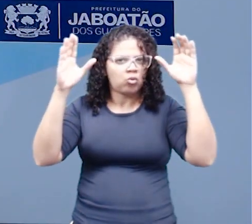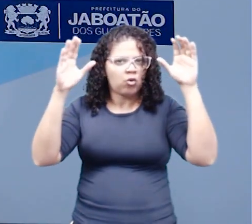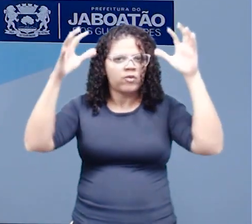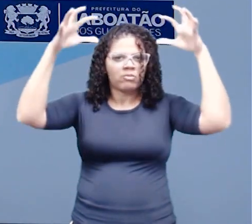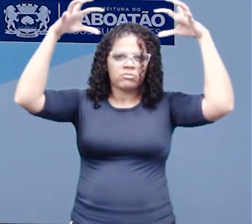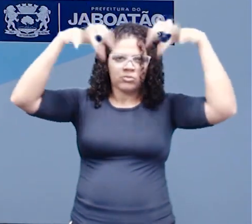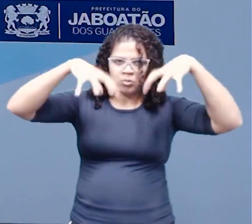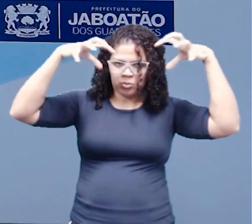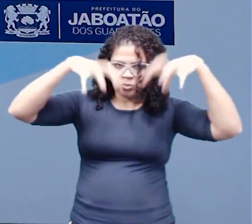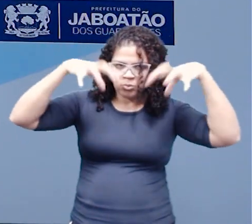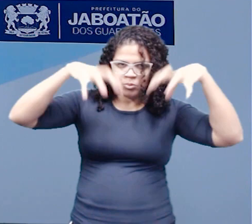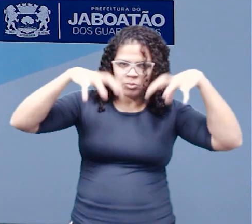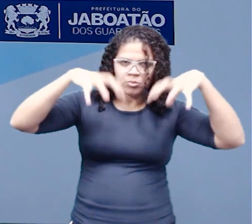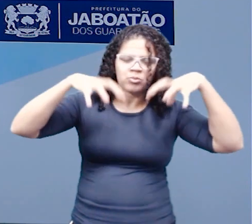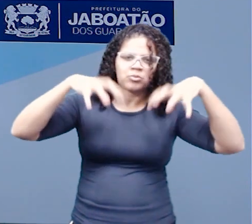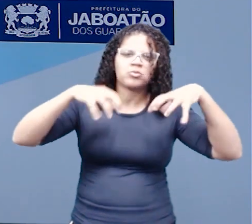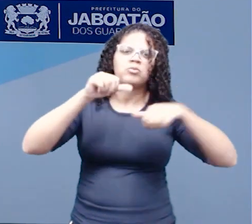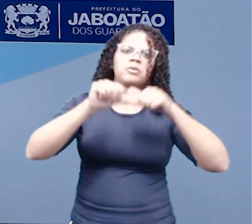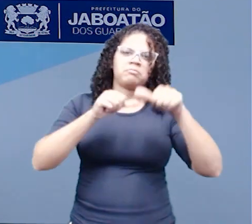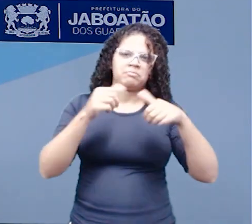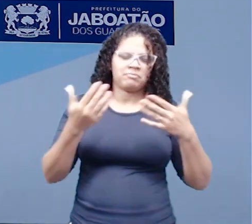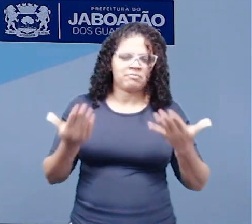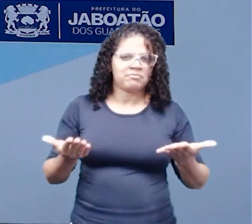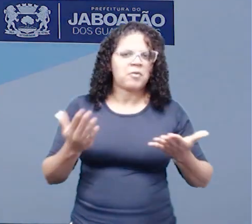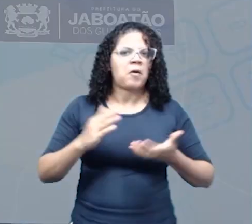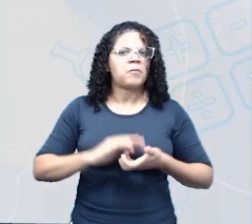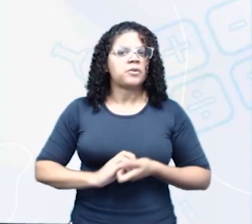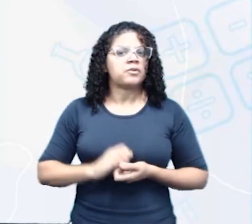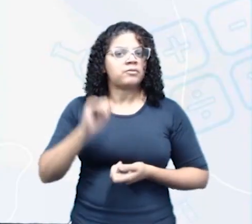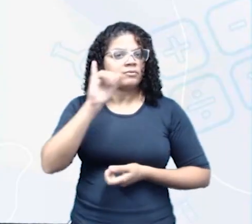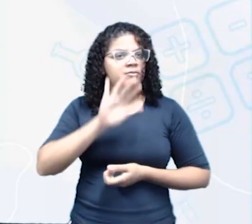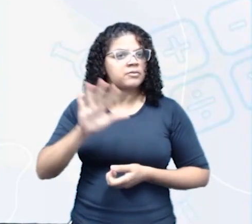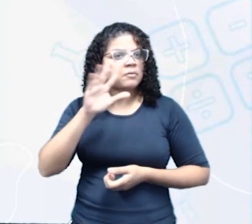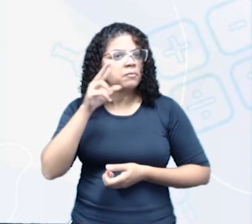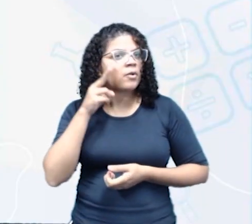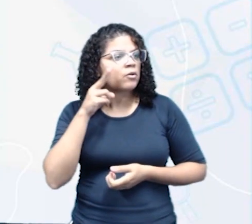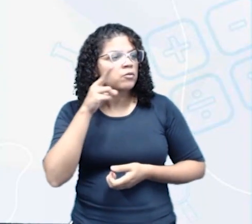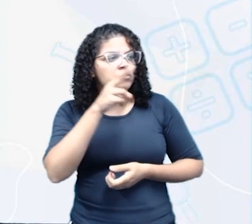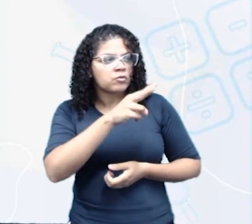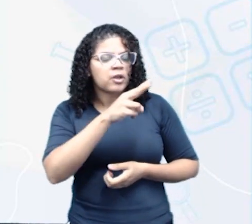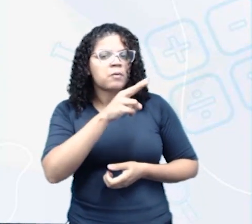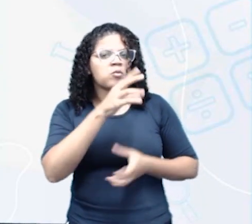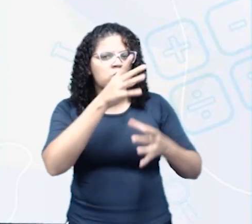de chuva. Na próxima imagem a gente pode ver isso com mais detalhe.